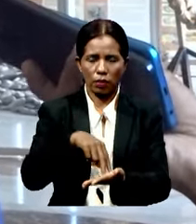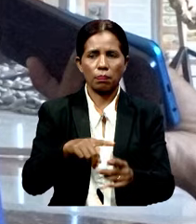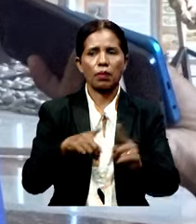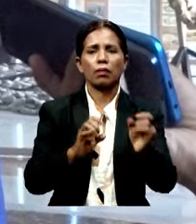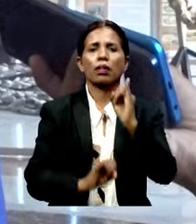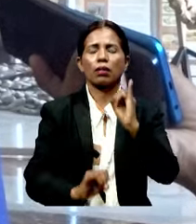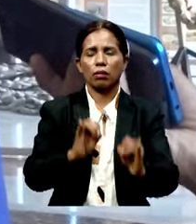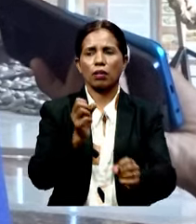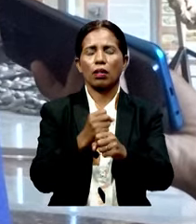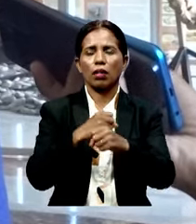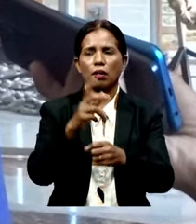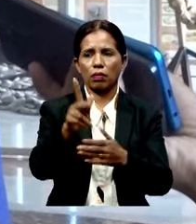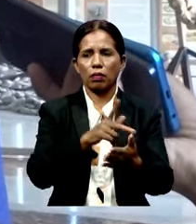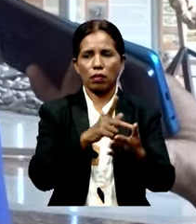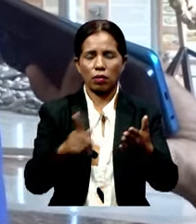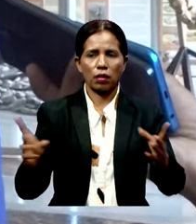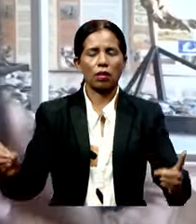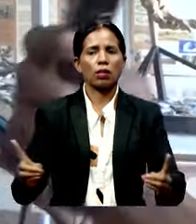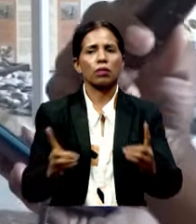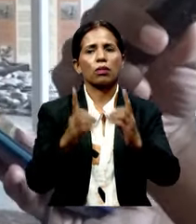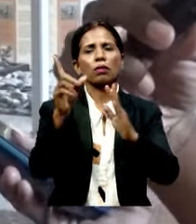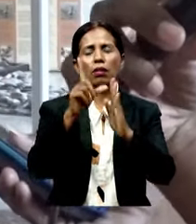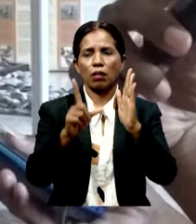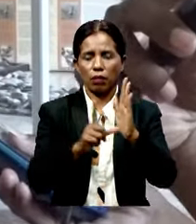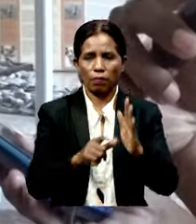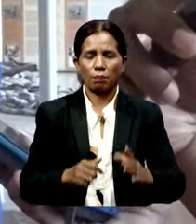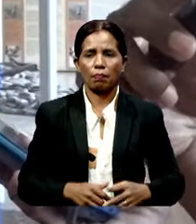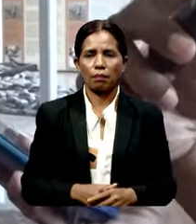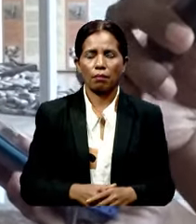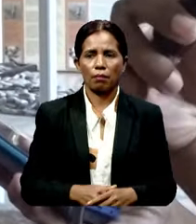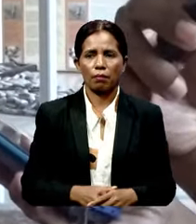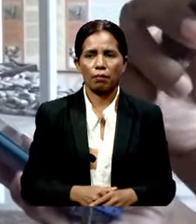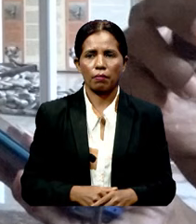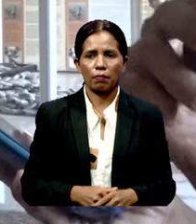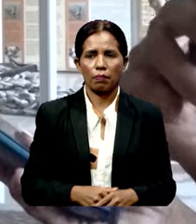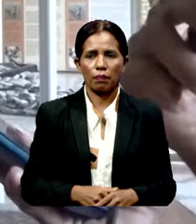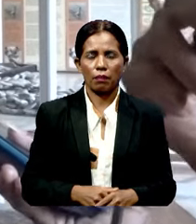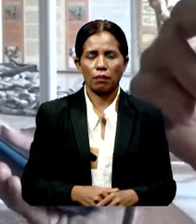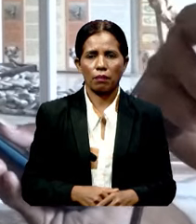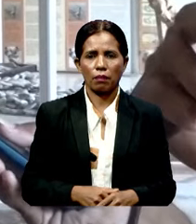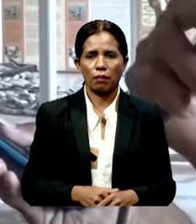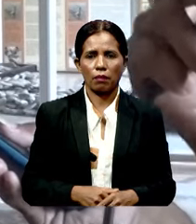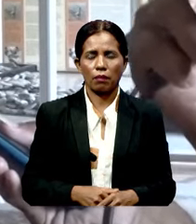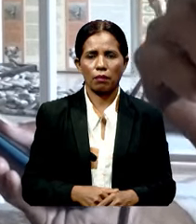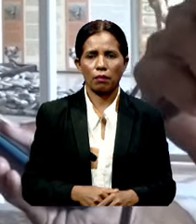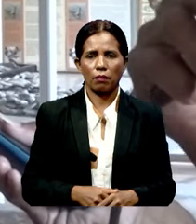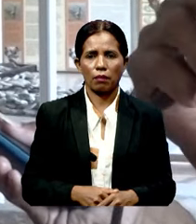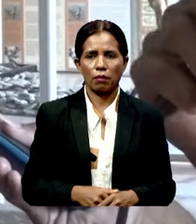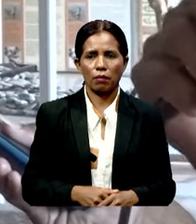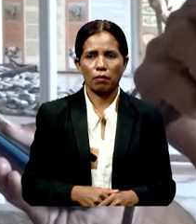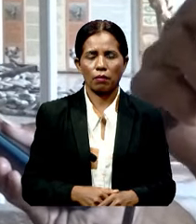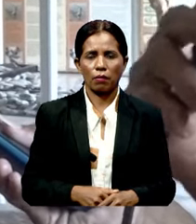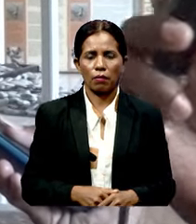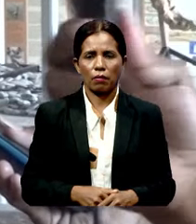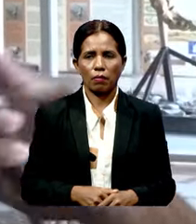que há o crime, nem assurar o lei. Informação que está a juramento nesse se muda vai 7 de dezembro.